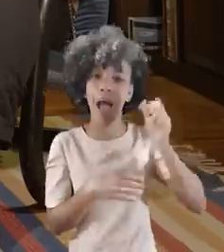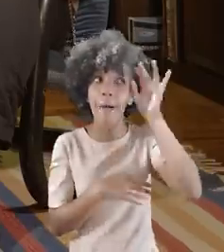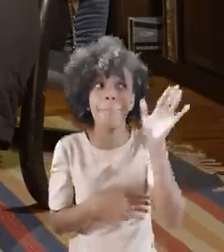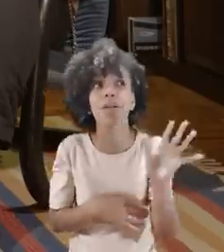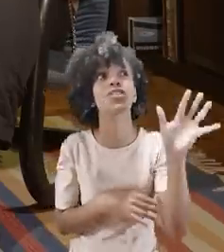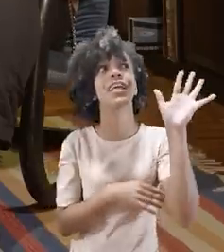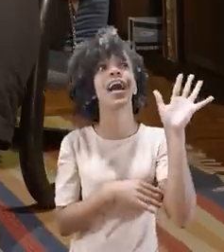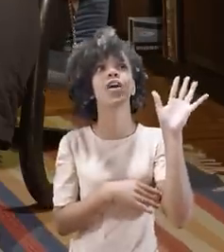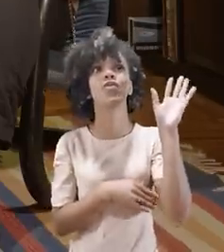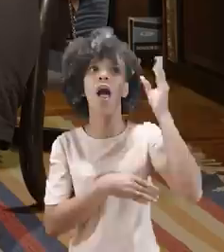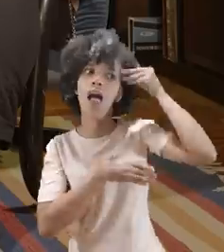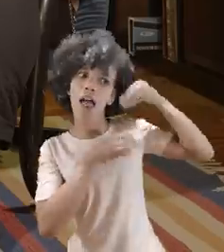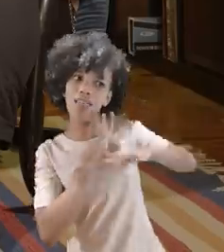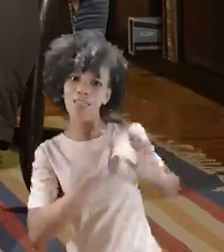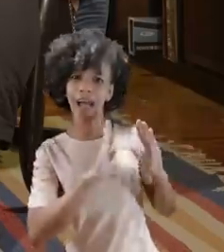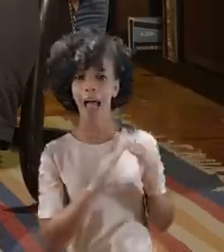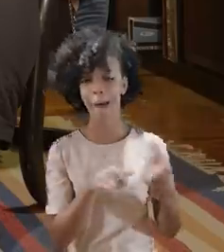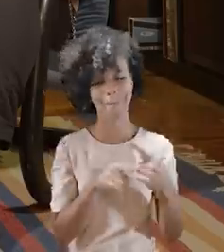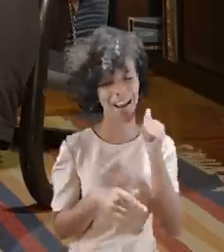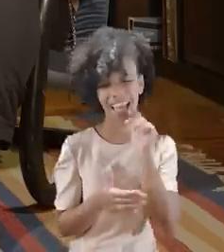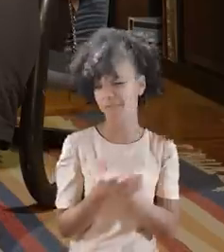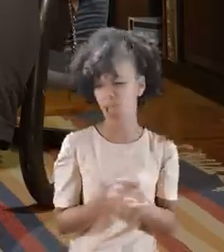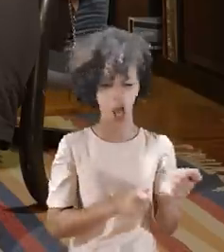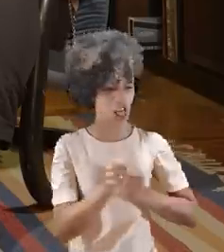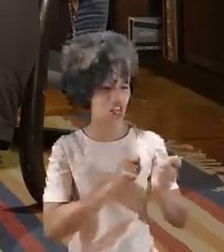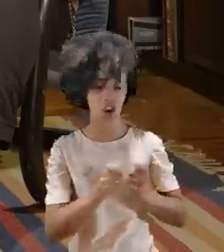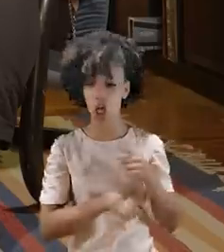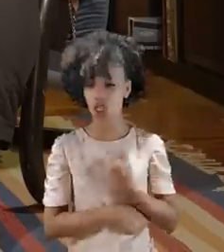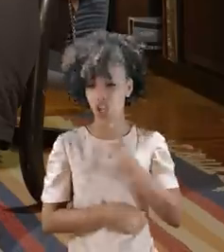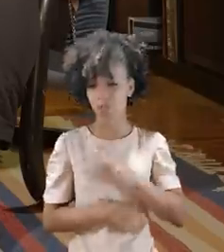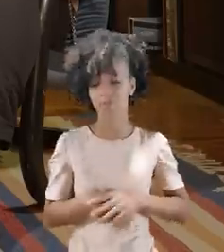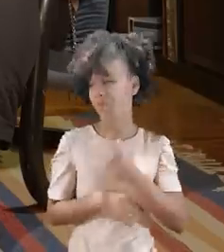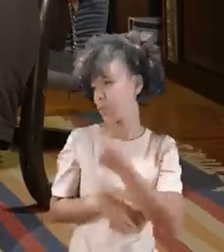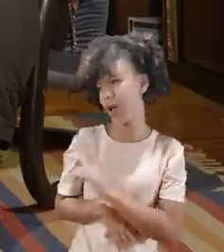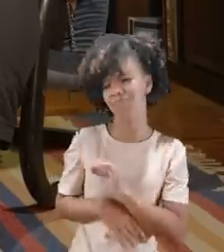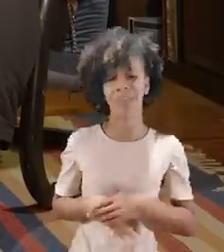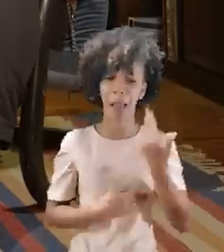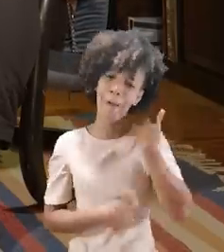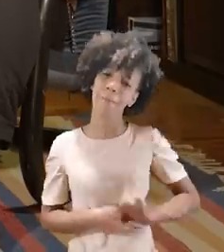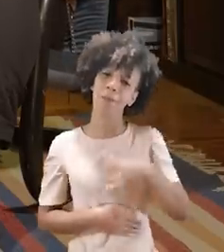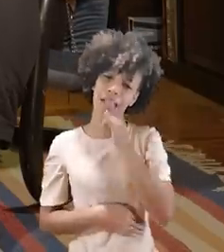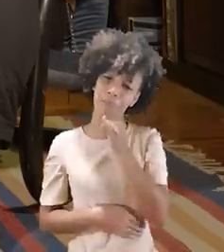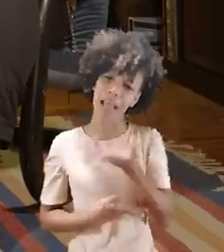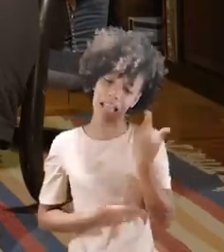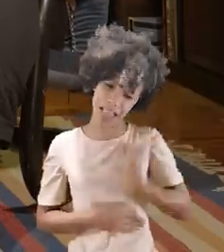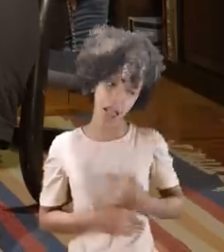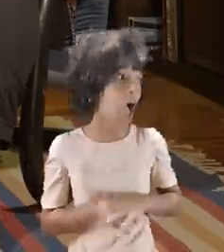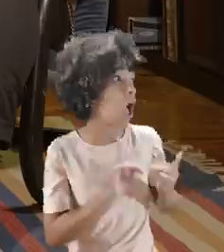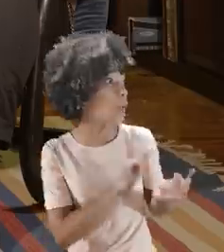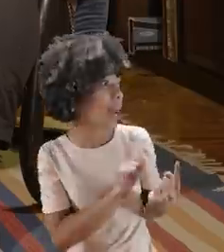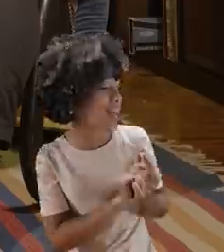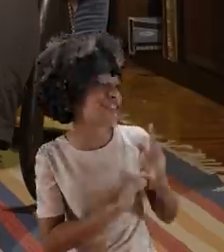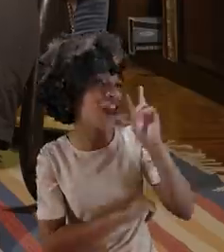botar coisa da Imaginarium demais na nossa casa é aquela dominou velho a gente é só uma a casa né mas eu falo por mim mano o seu